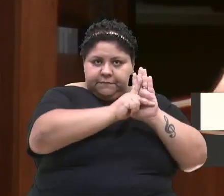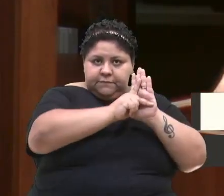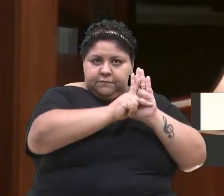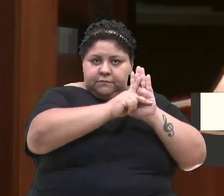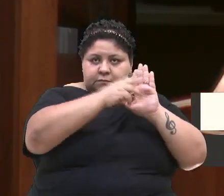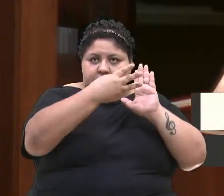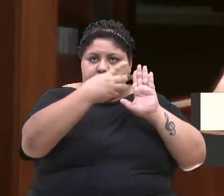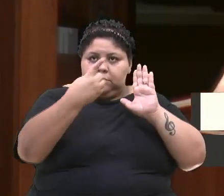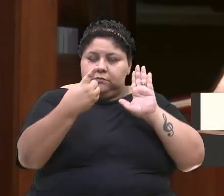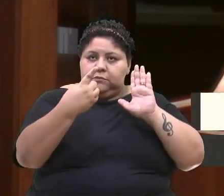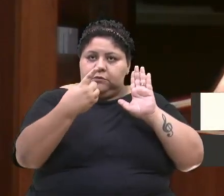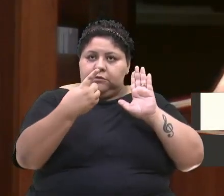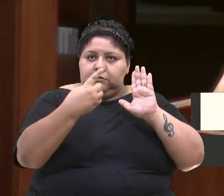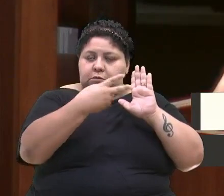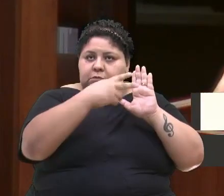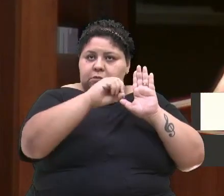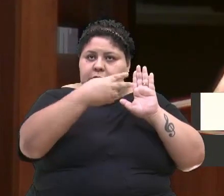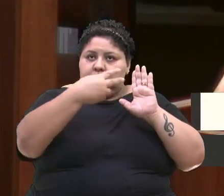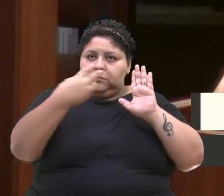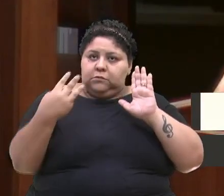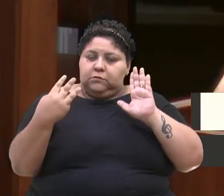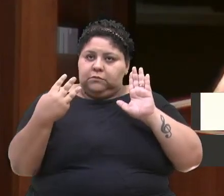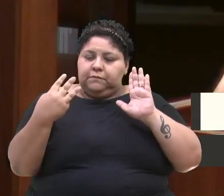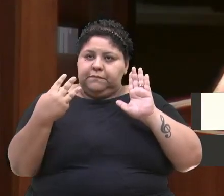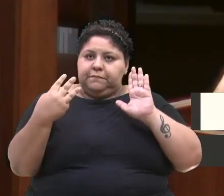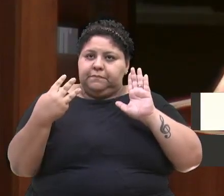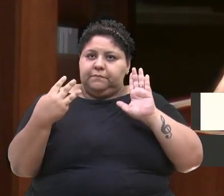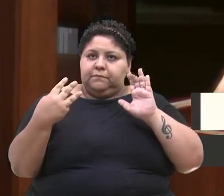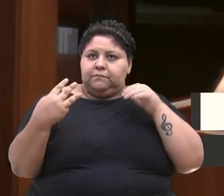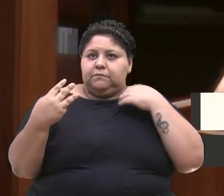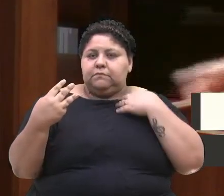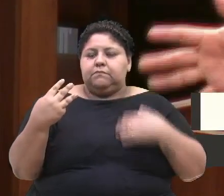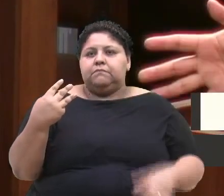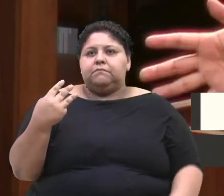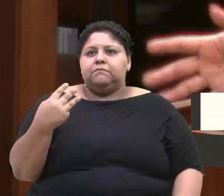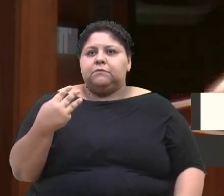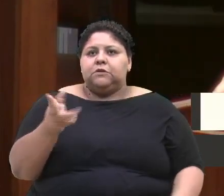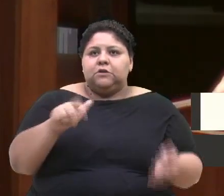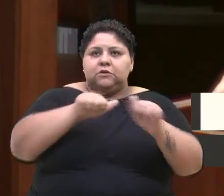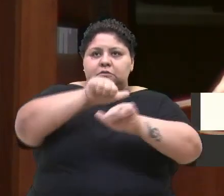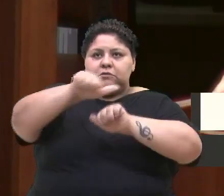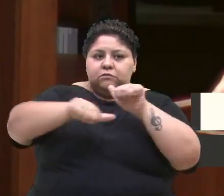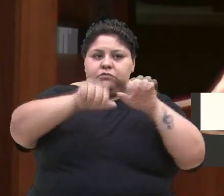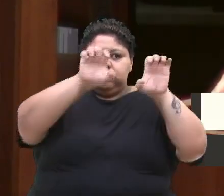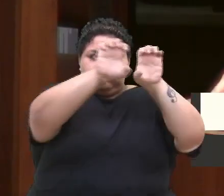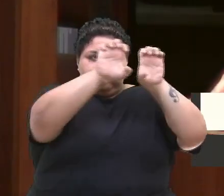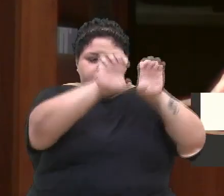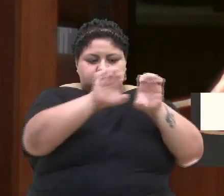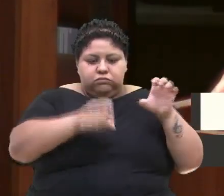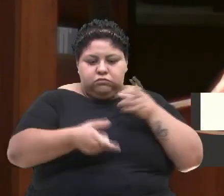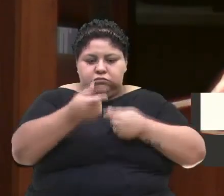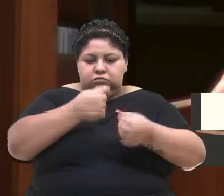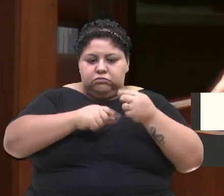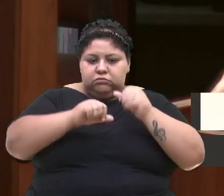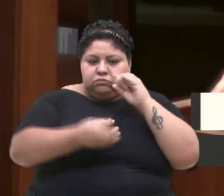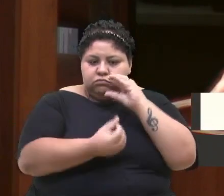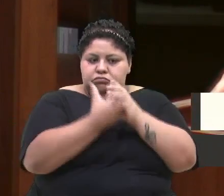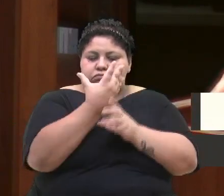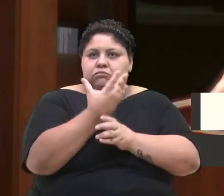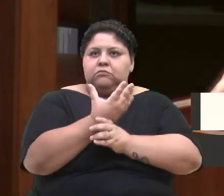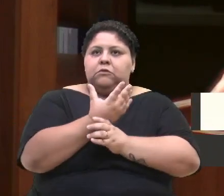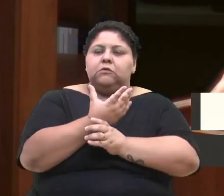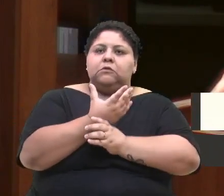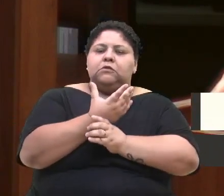de 2023, que altera a estrutura administrativa, criando, né,